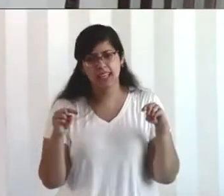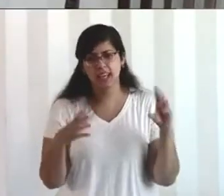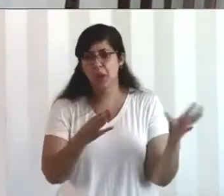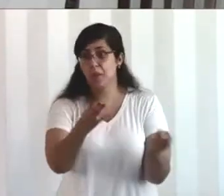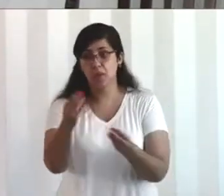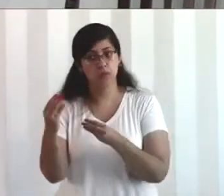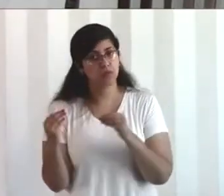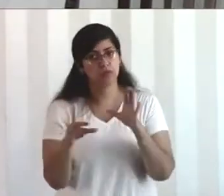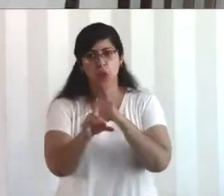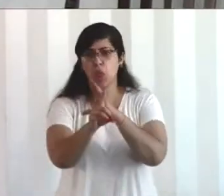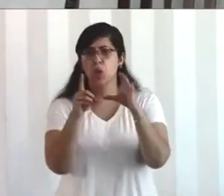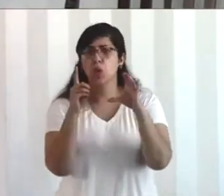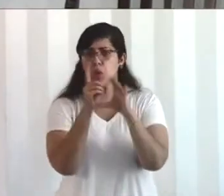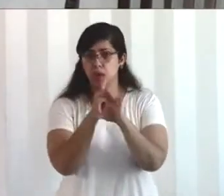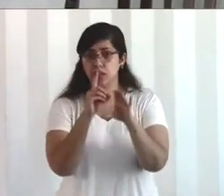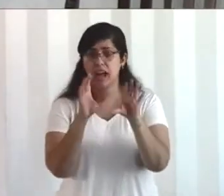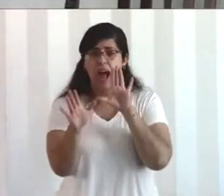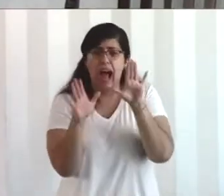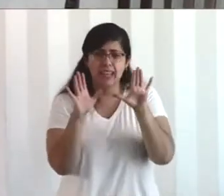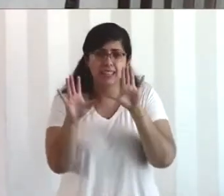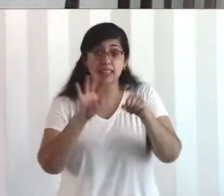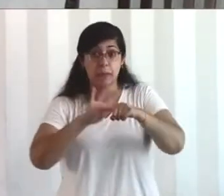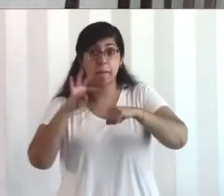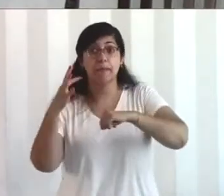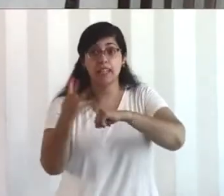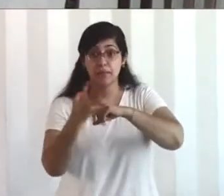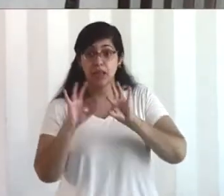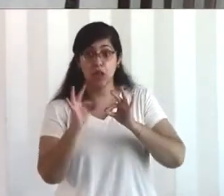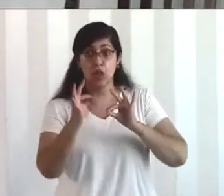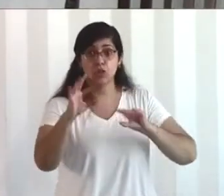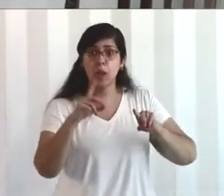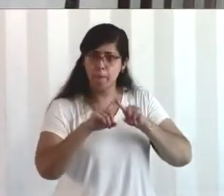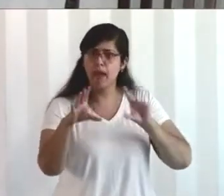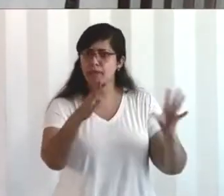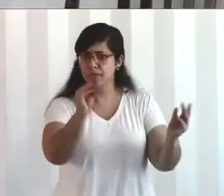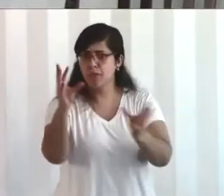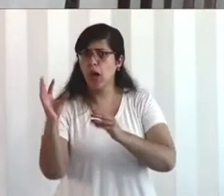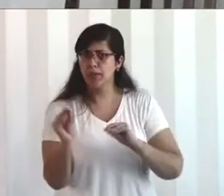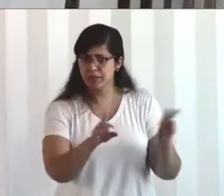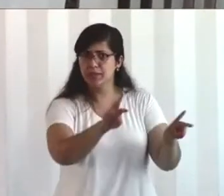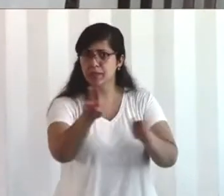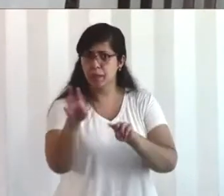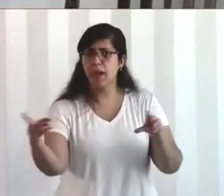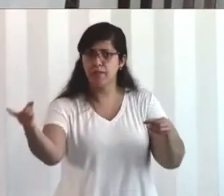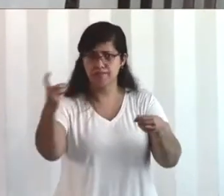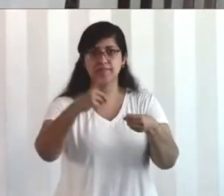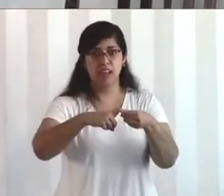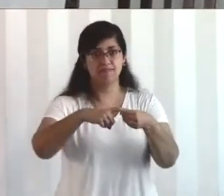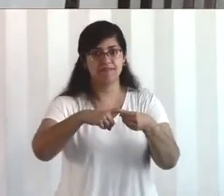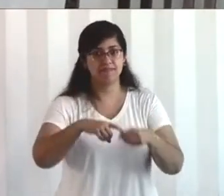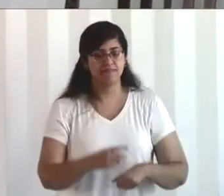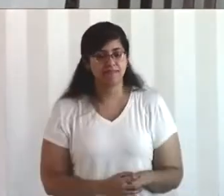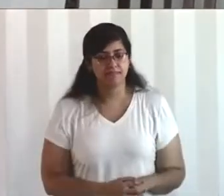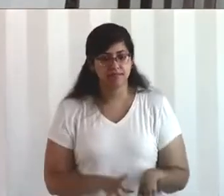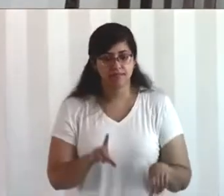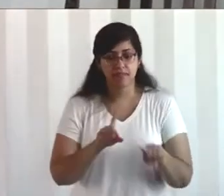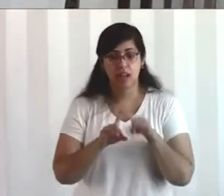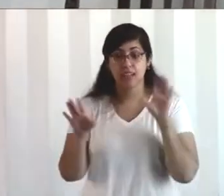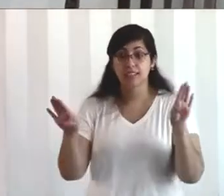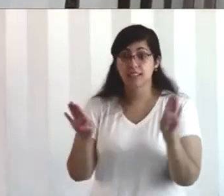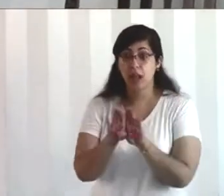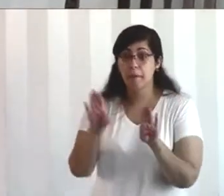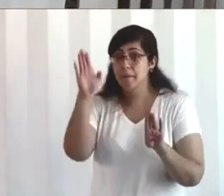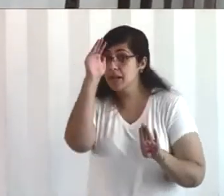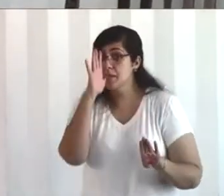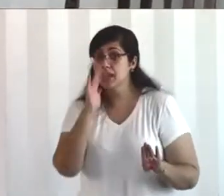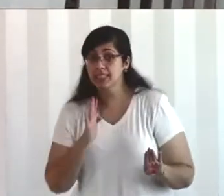muitos irmãos e irmãs, mesmo neste período de pandemia, nossa igreja tem muitos irmãos, mas eu também falo às nossas igrejas espalhadas